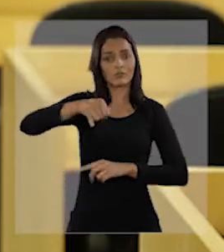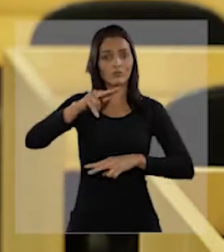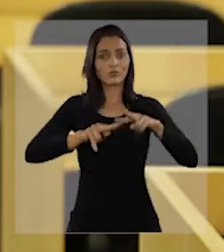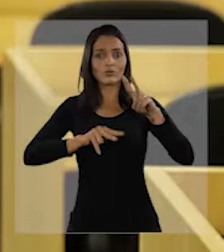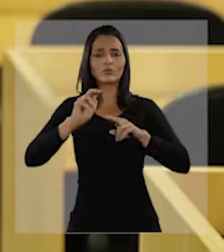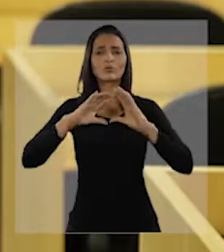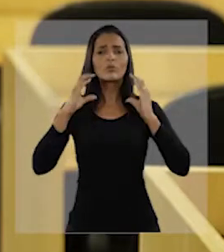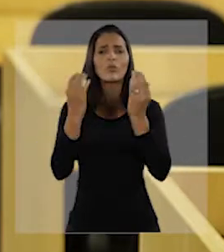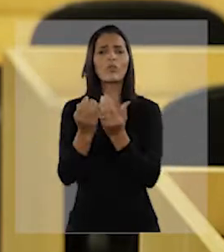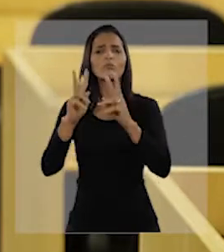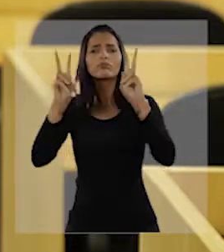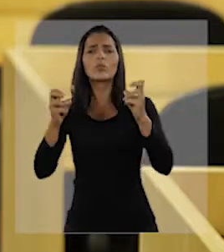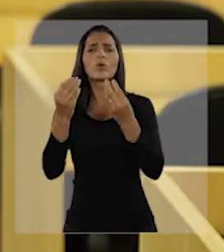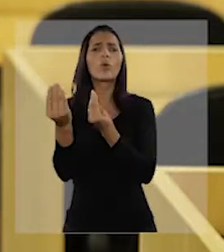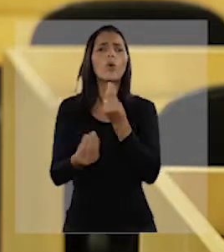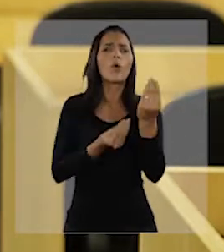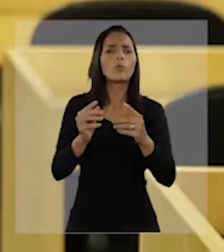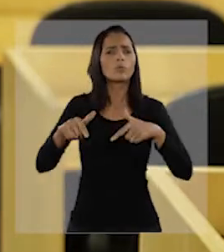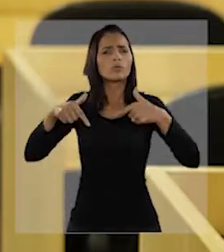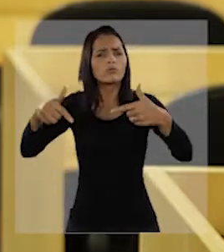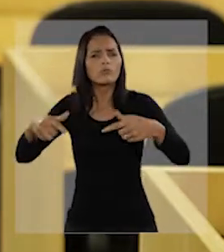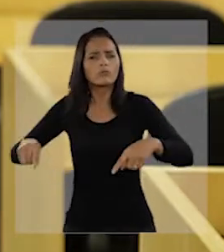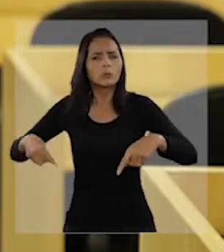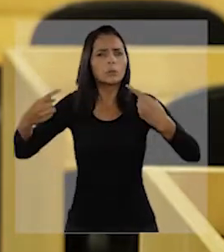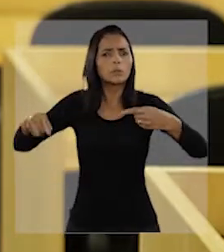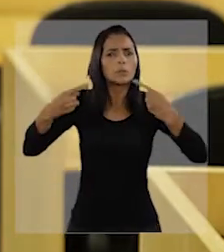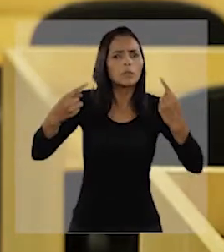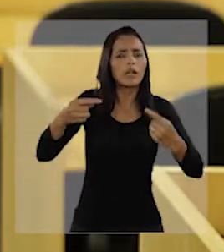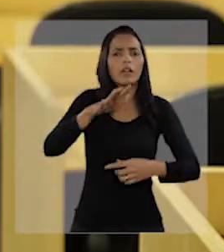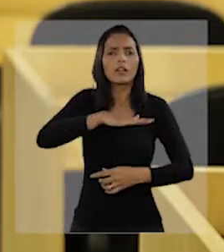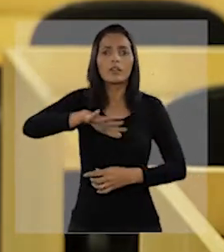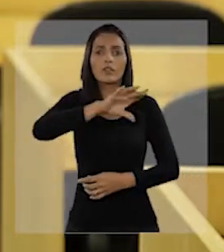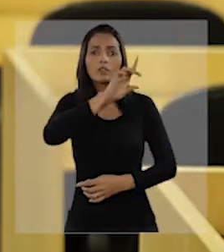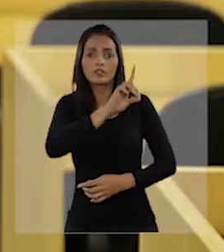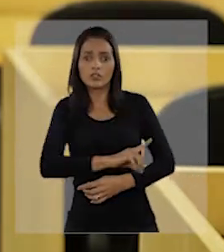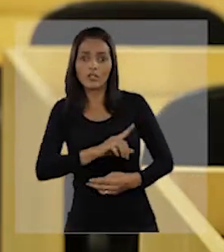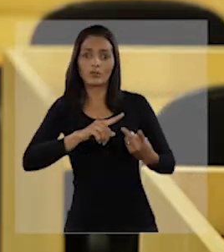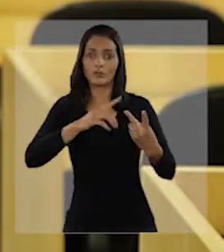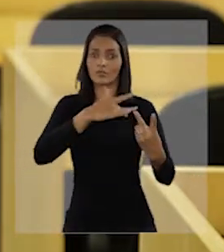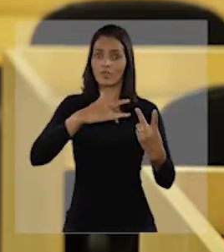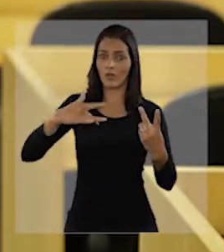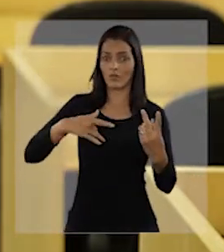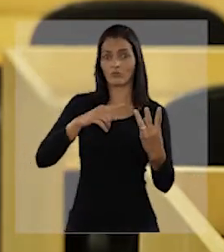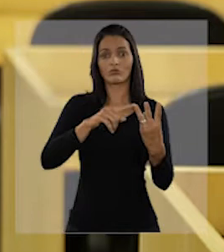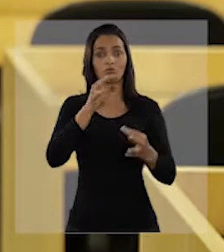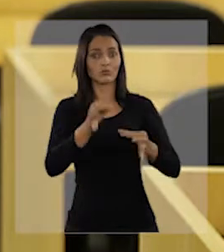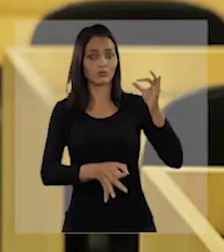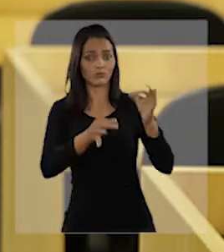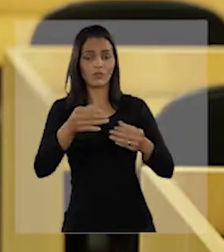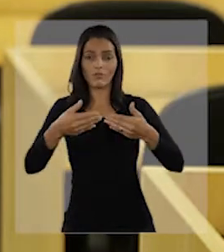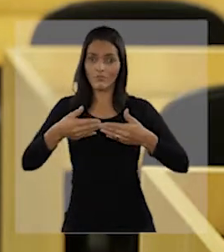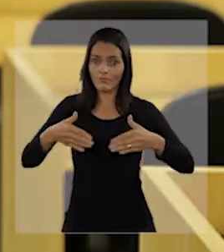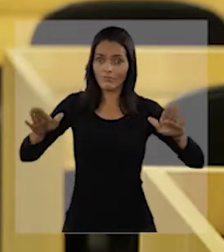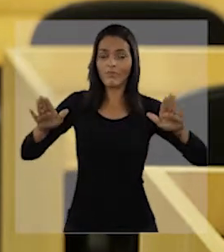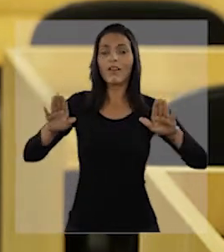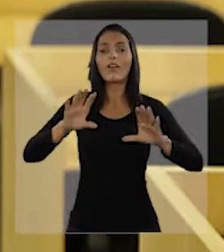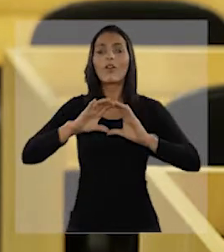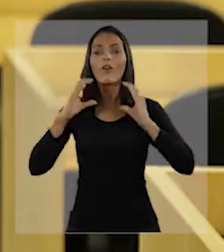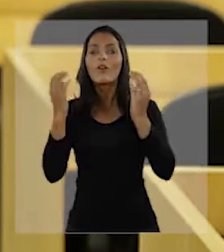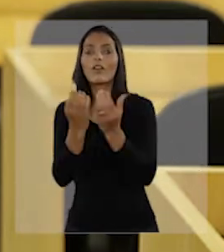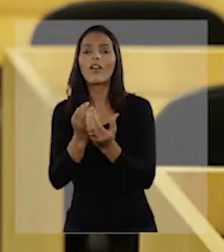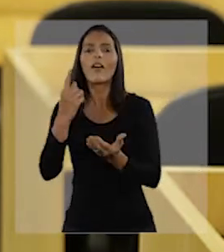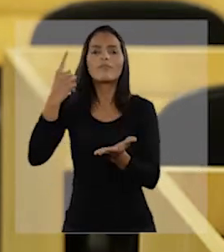sobre os cenários e desafios que envolvem o direito, a saúde e a justiça. A pré-abertura do evento foi marcada